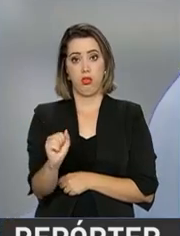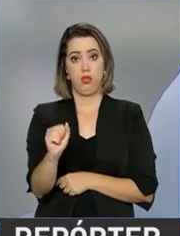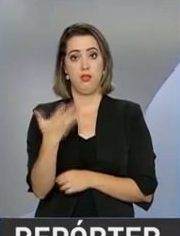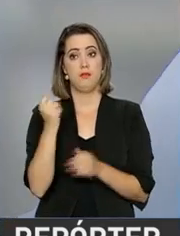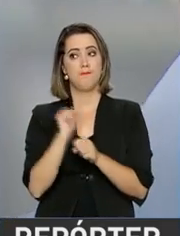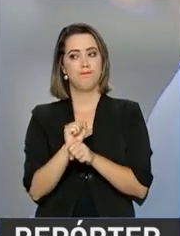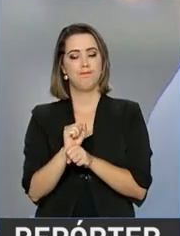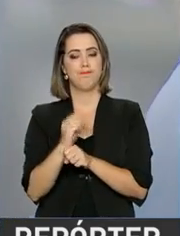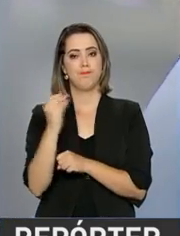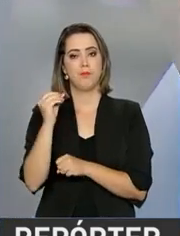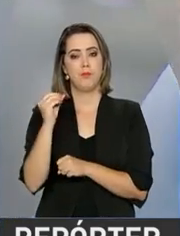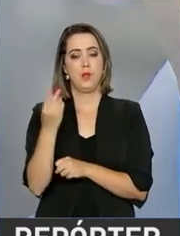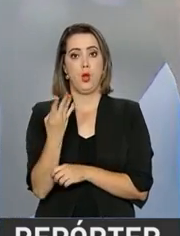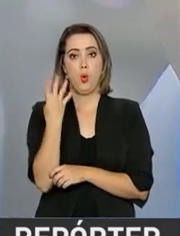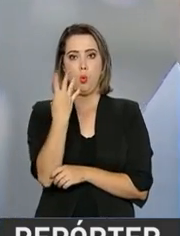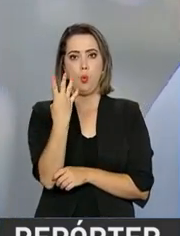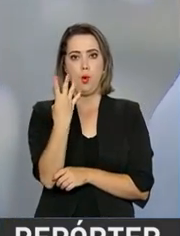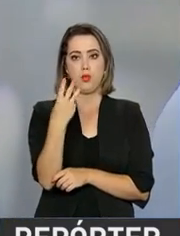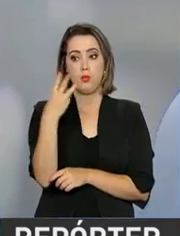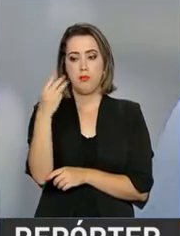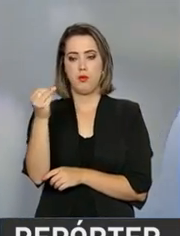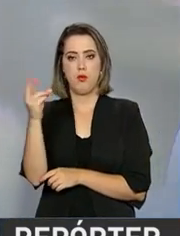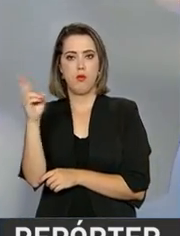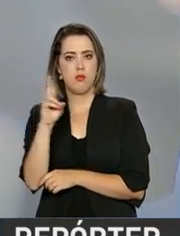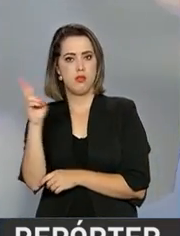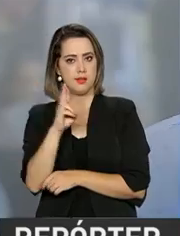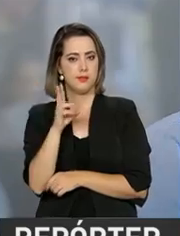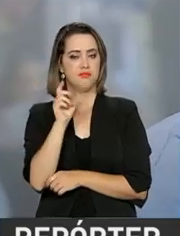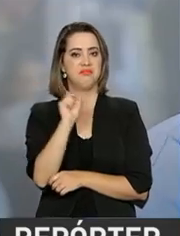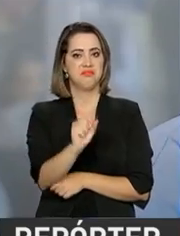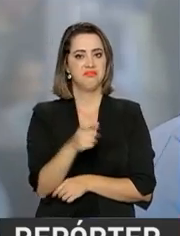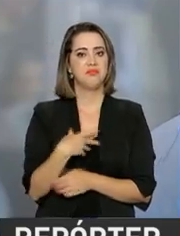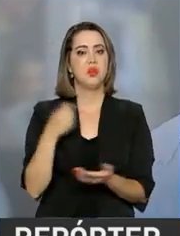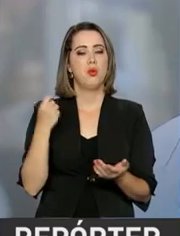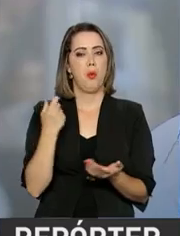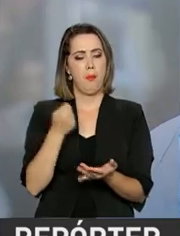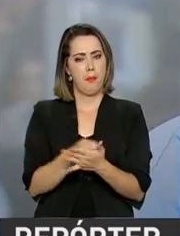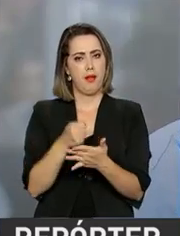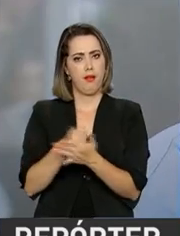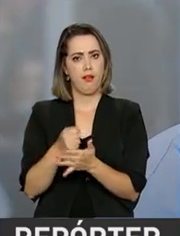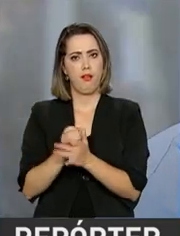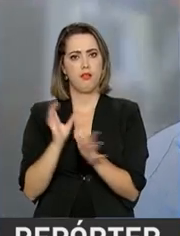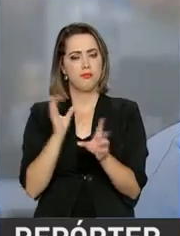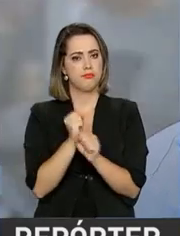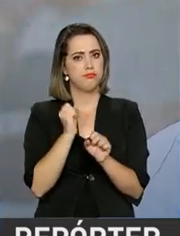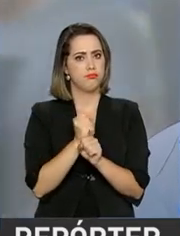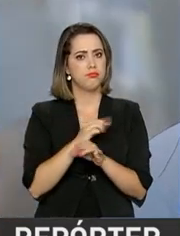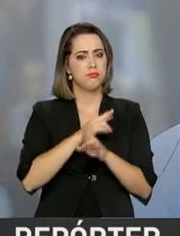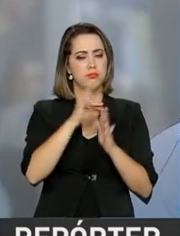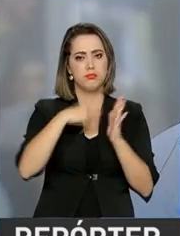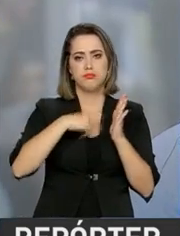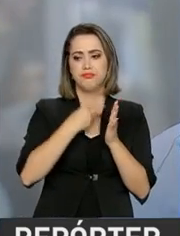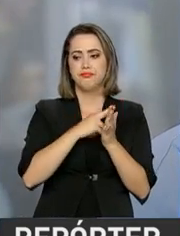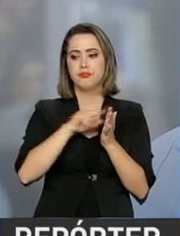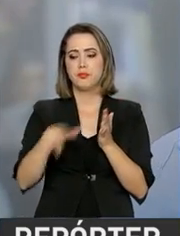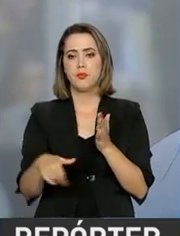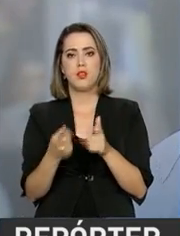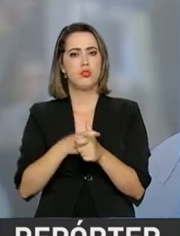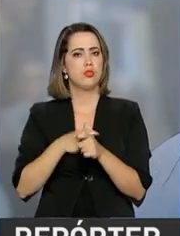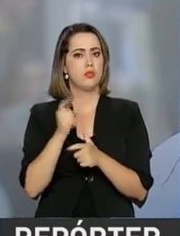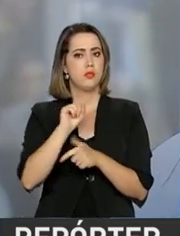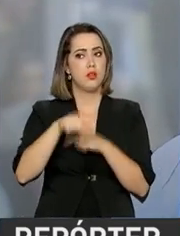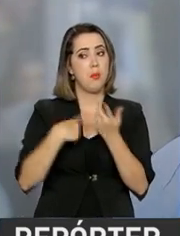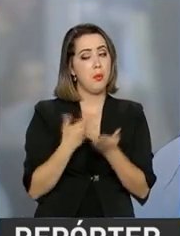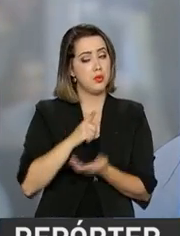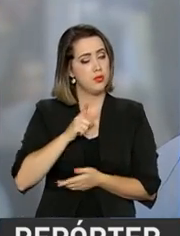o que rendeu a ele R$ 4.300. Eu vou pagar as contas, né? Colocar as contas em dias e sobrar um pouco